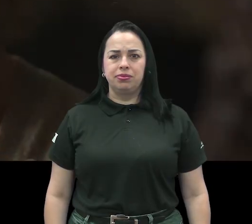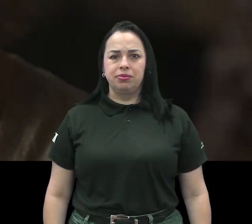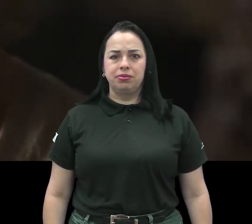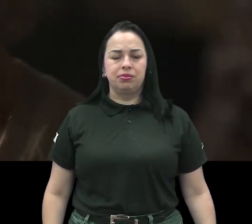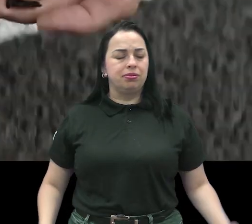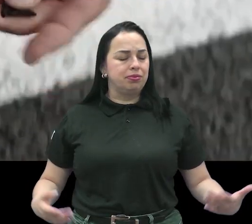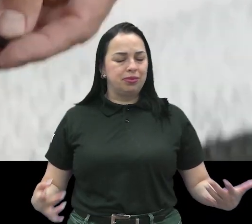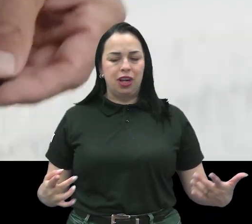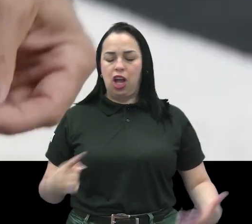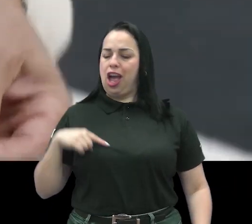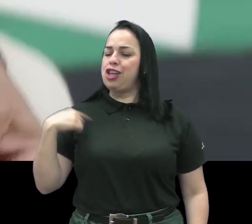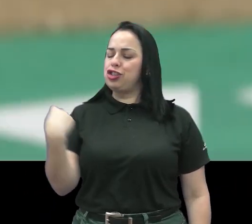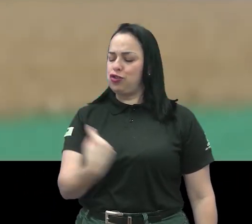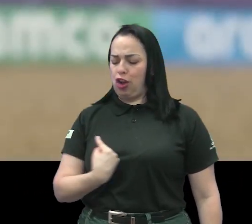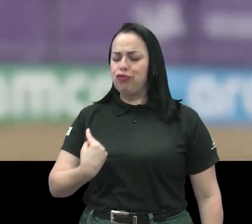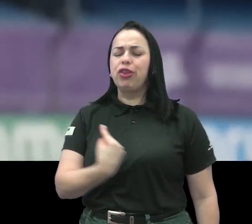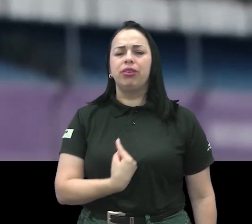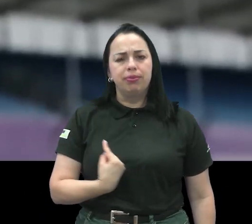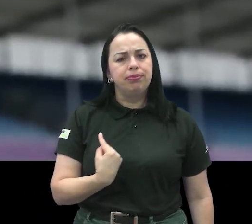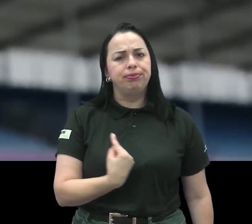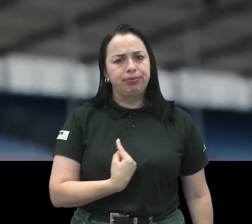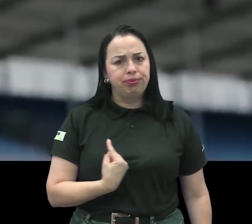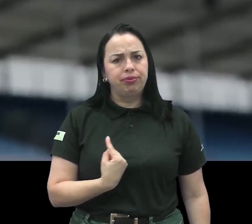A lone wolf.